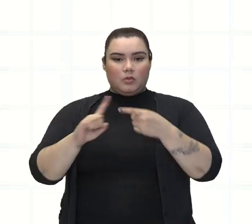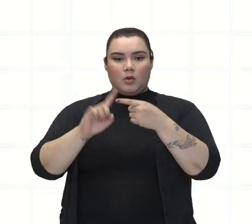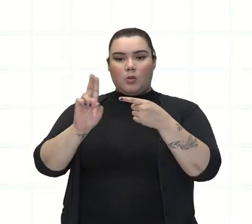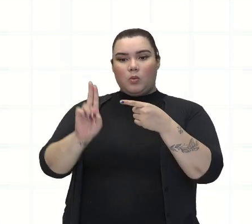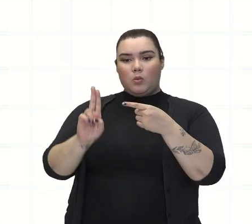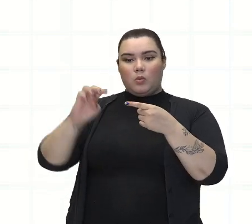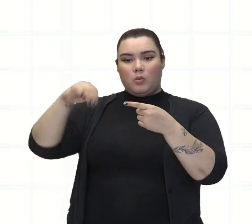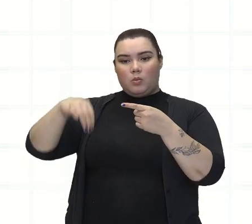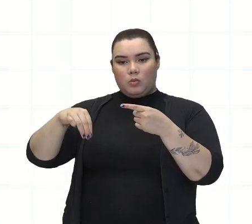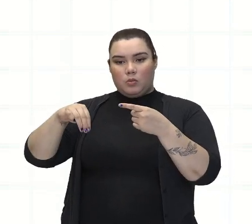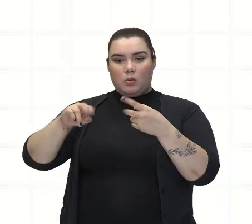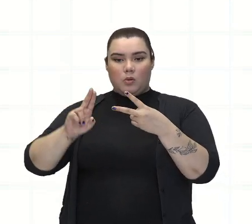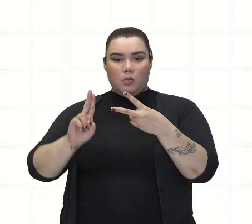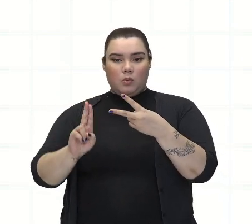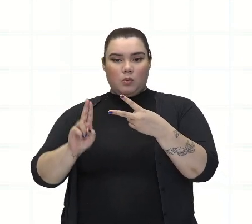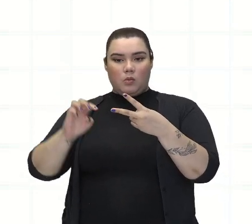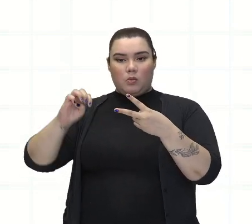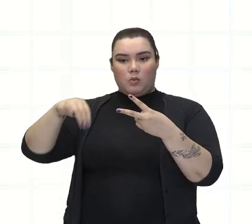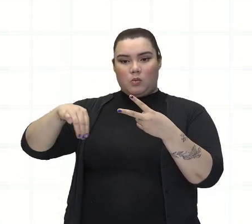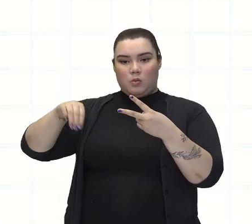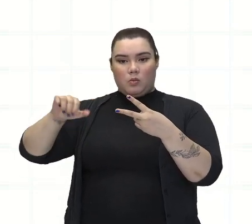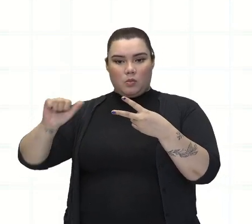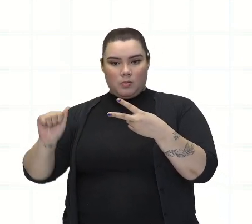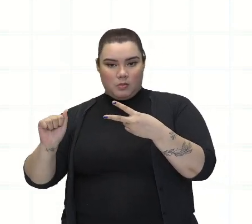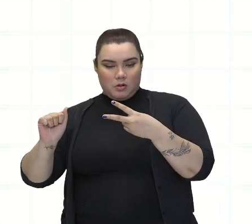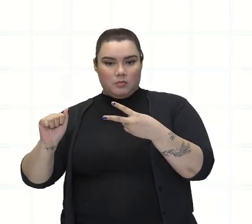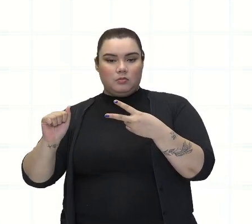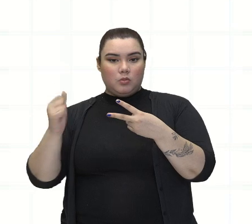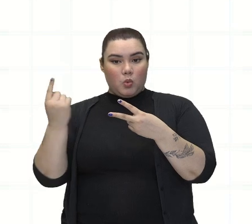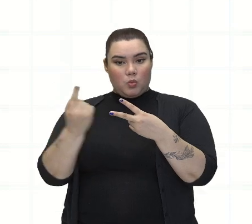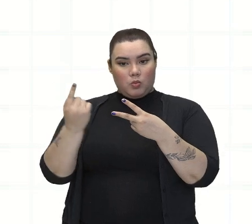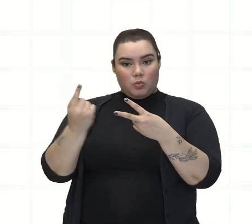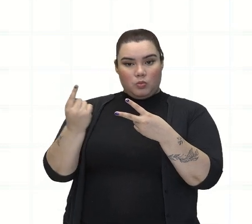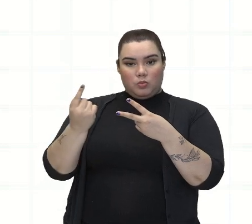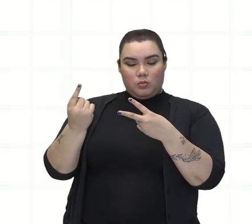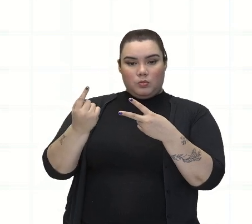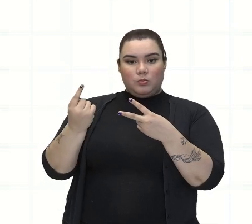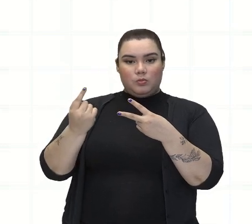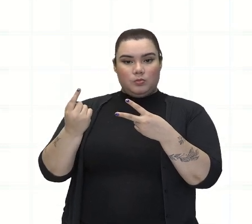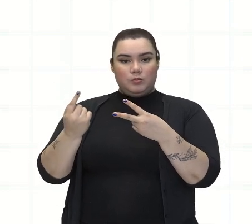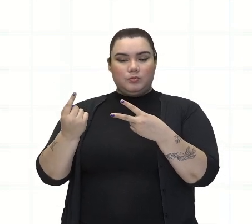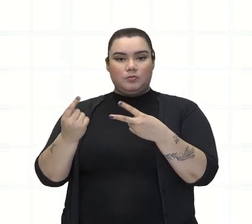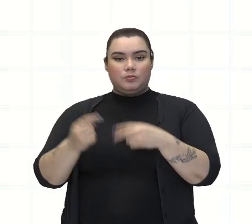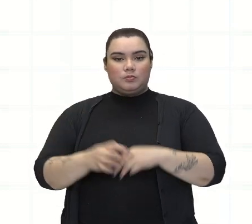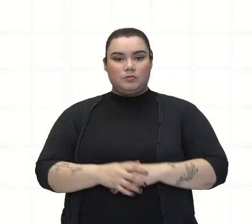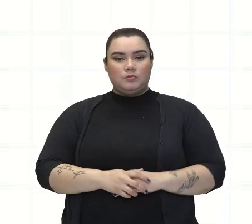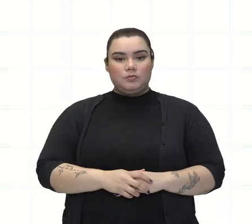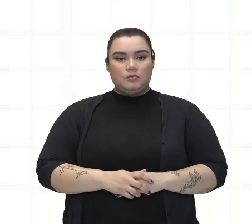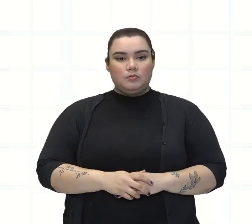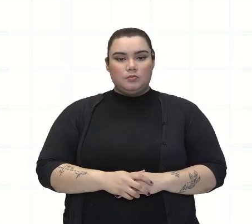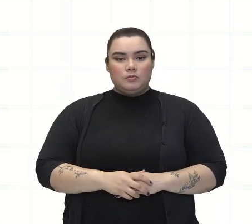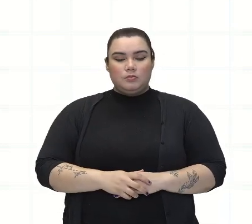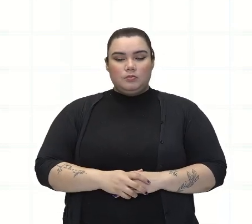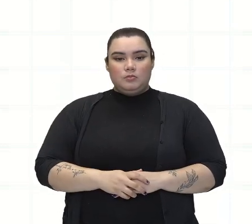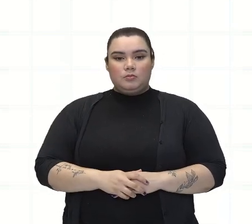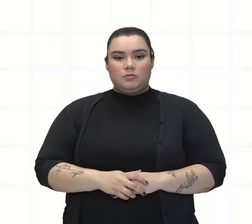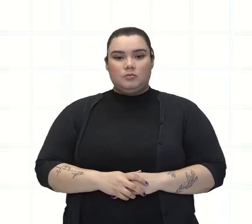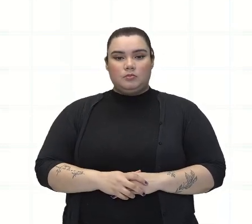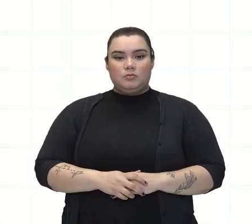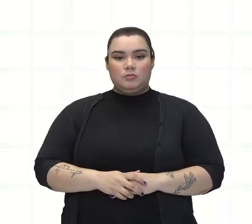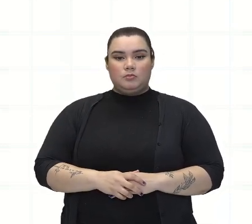uma, certo? Singular. Cadê? No singular, nós temos